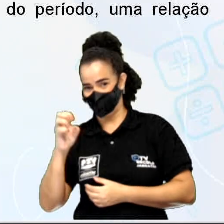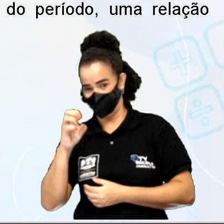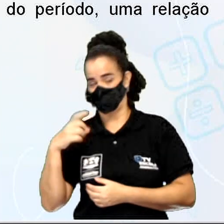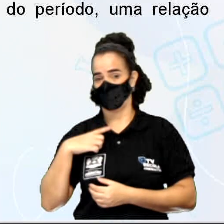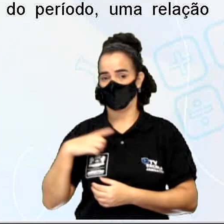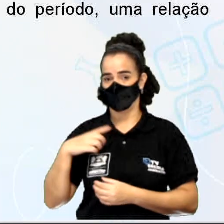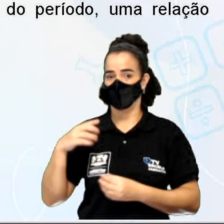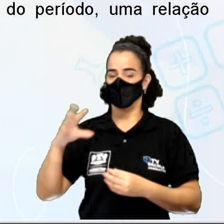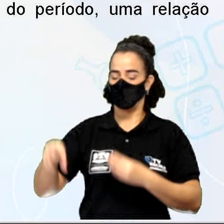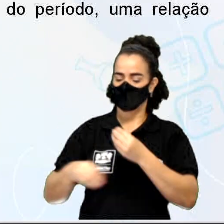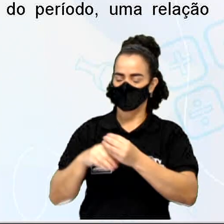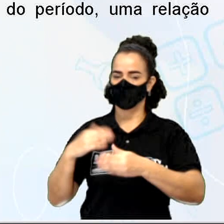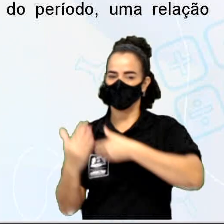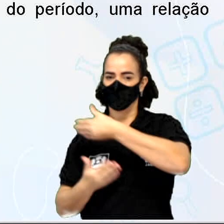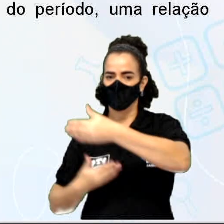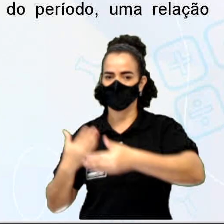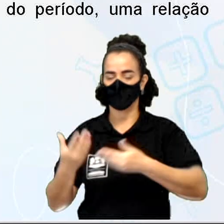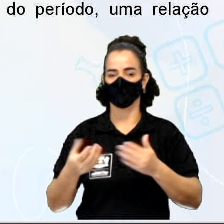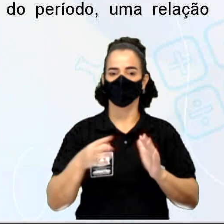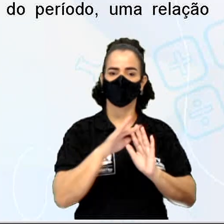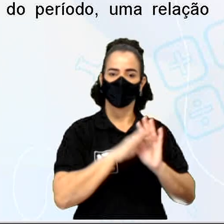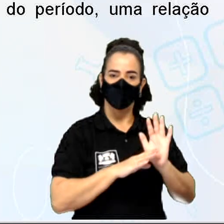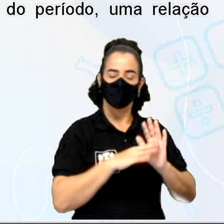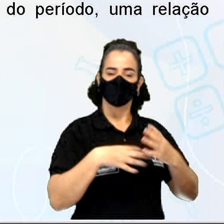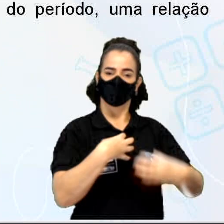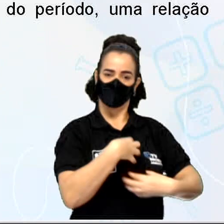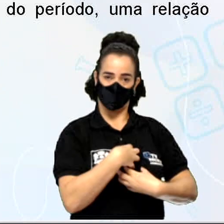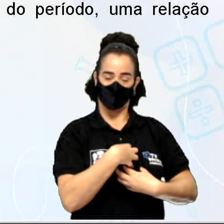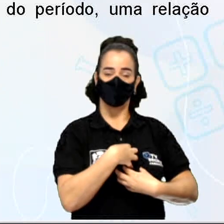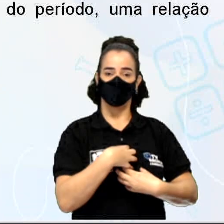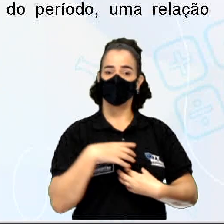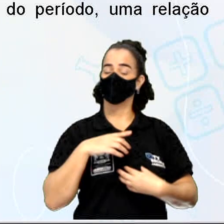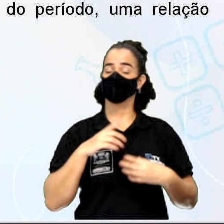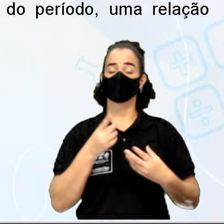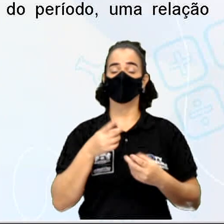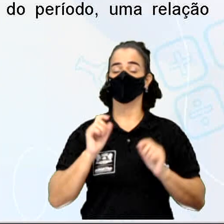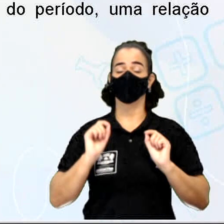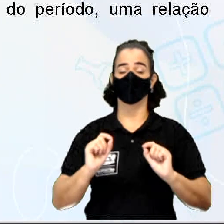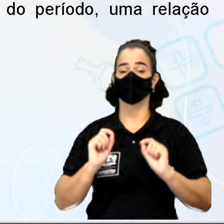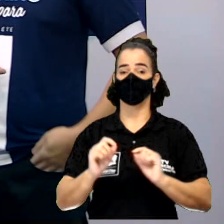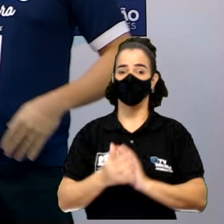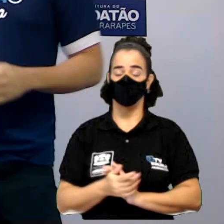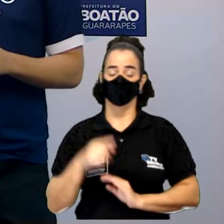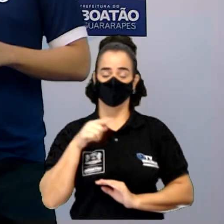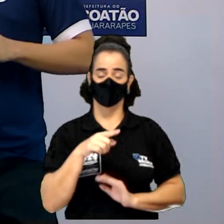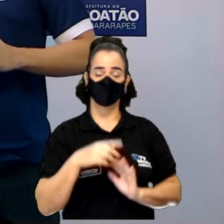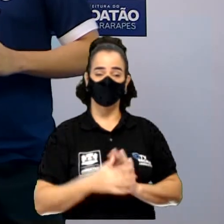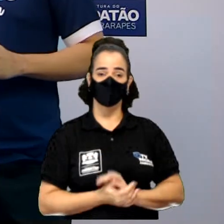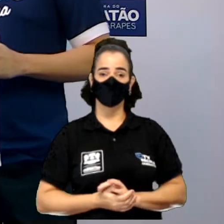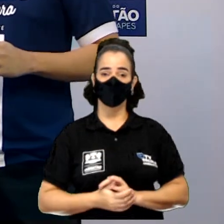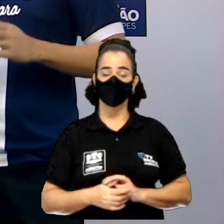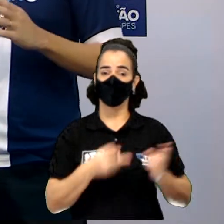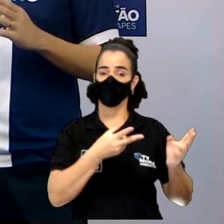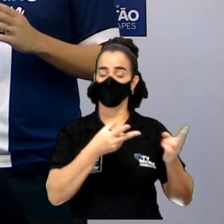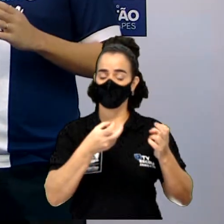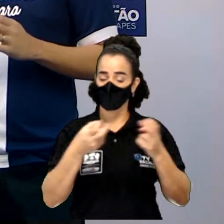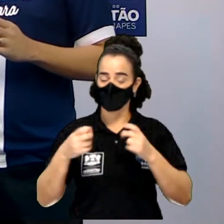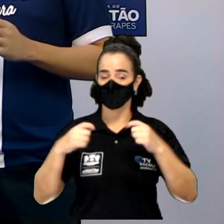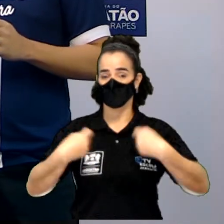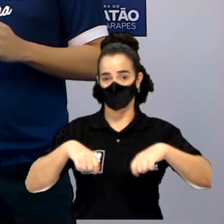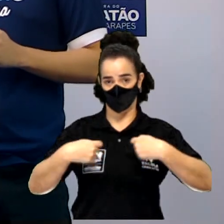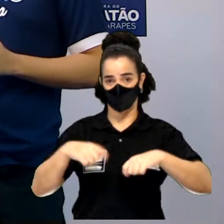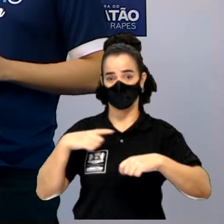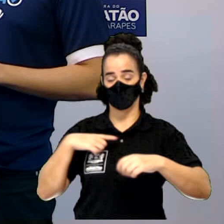período, uma relação sintático-semântica de. Então, nós temos aqui a seguinte situação. Eu preciso perceber qual é a relação